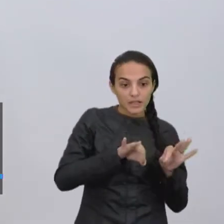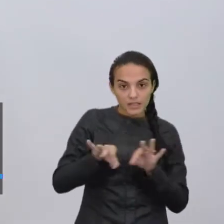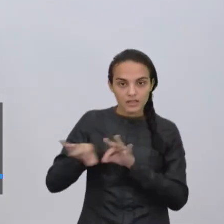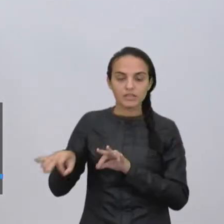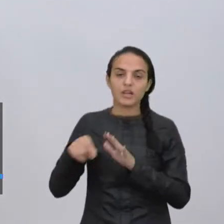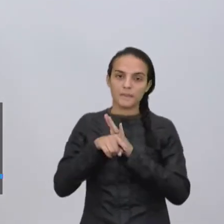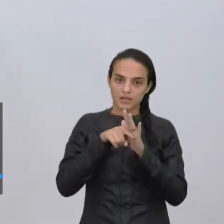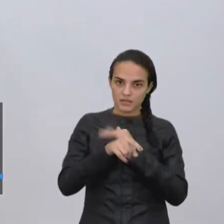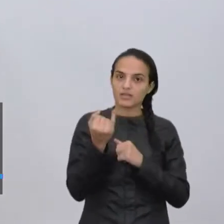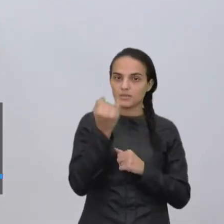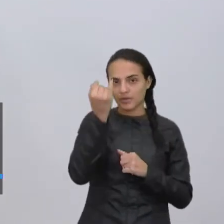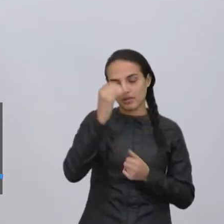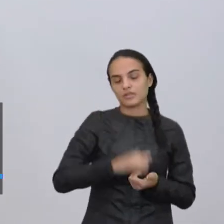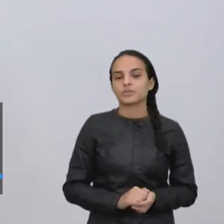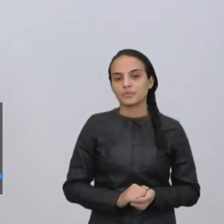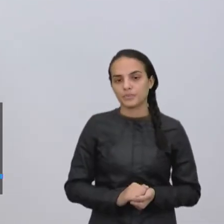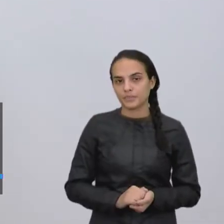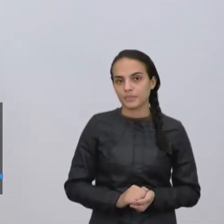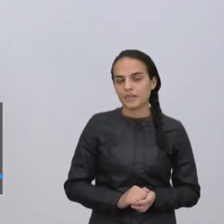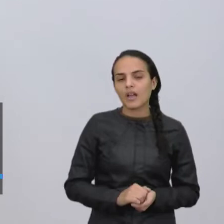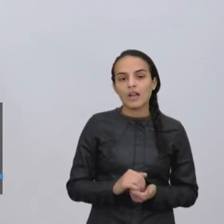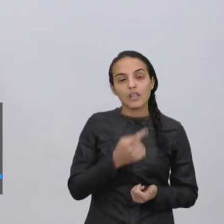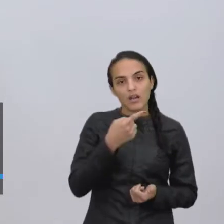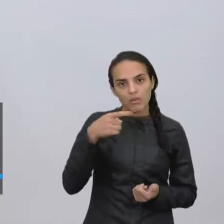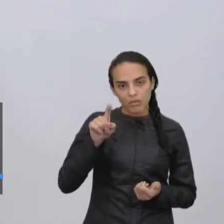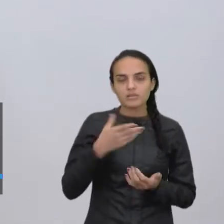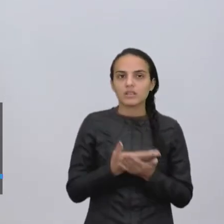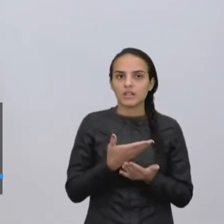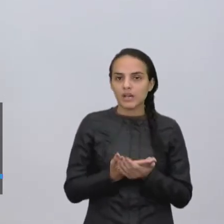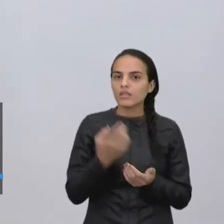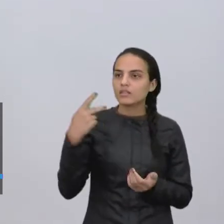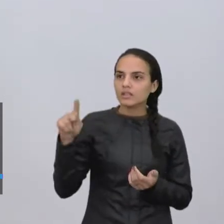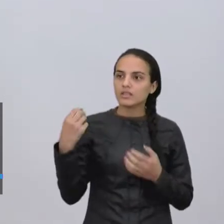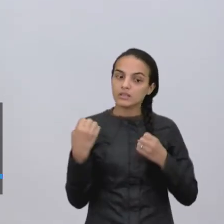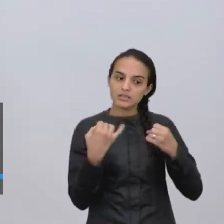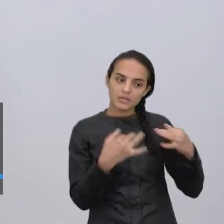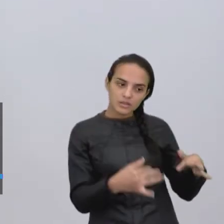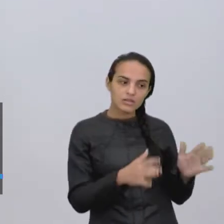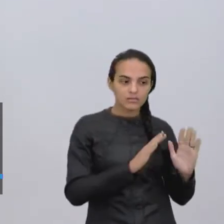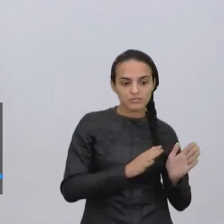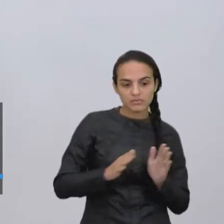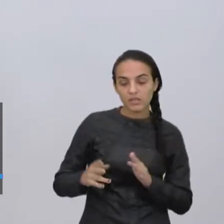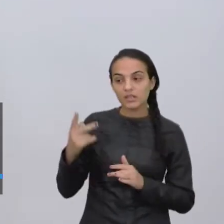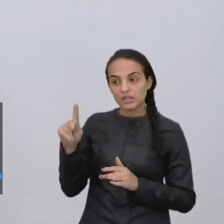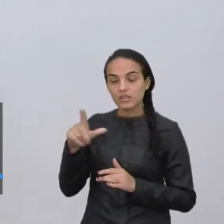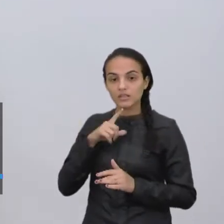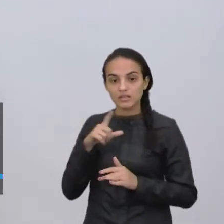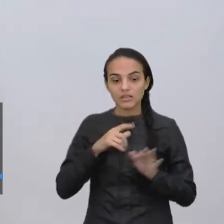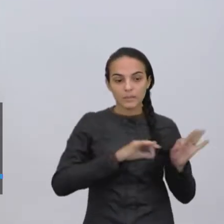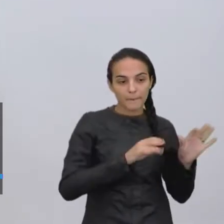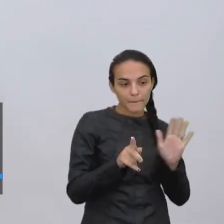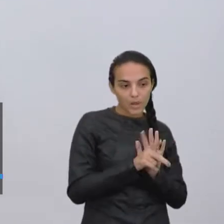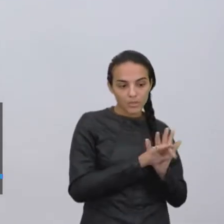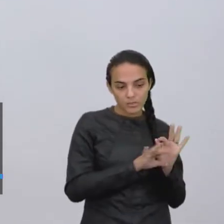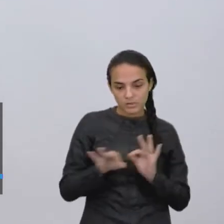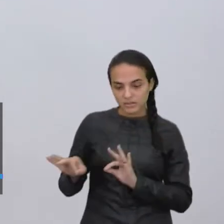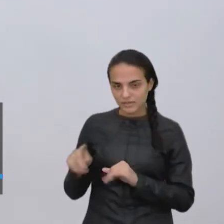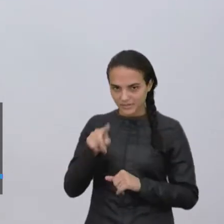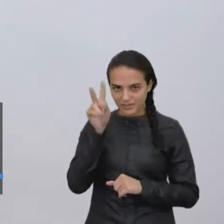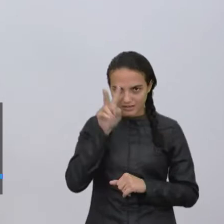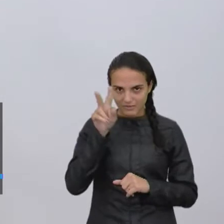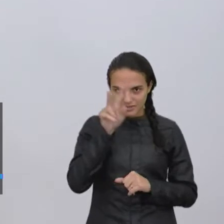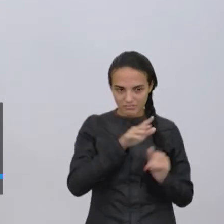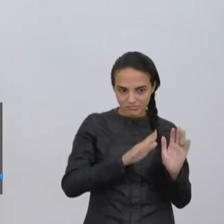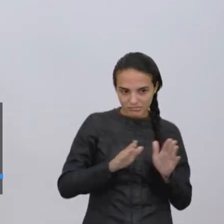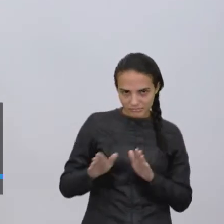a pesquisa estatística. Então, na penúltima aula, ele falou das etapas que a gente tem para um planejamento. Você lembra das